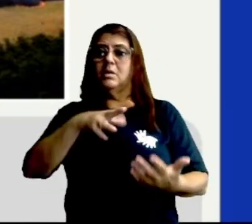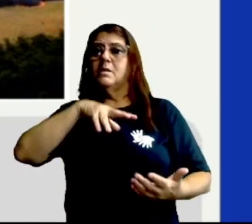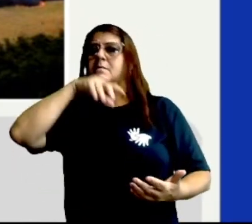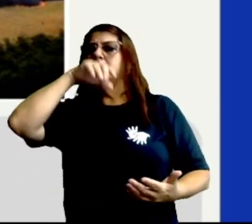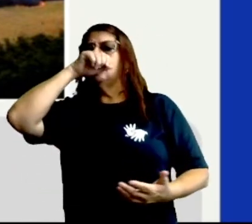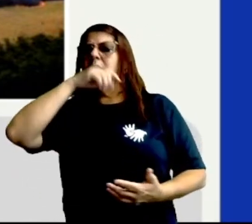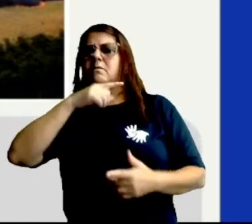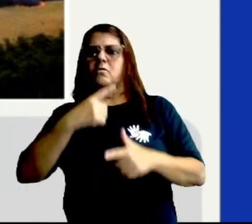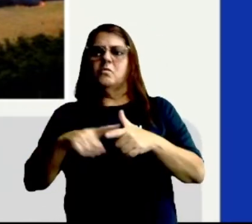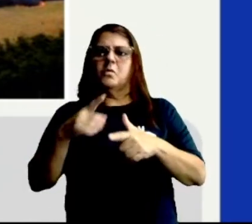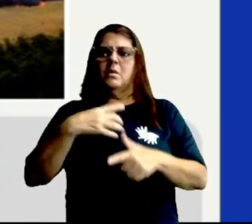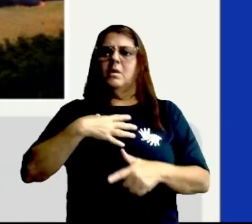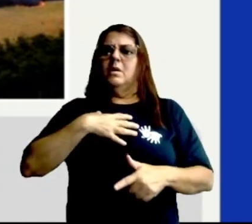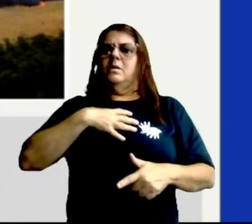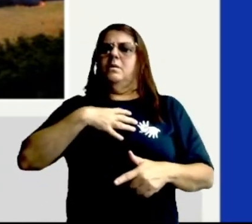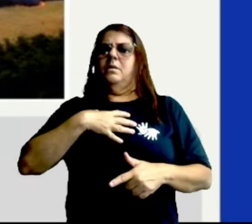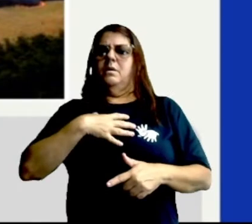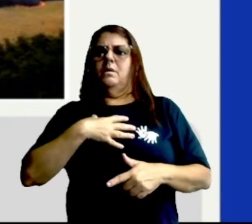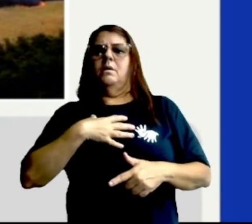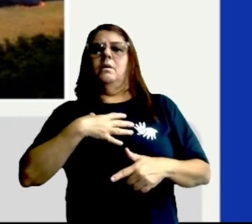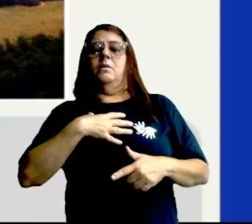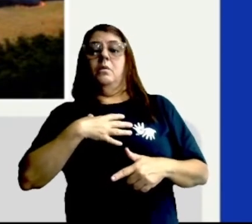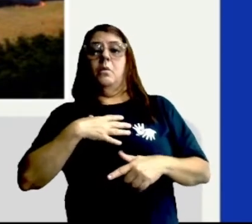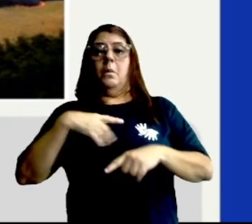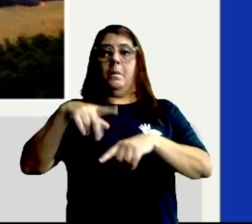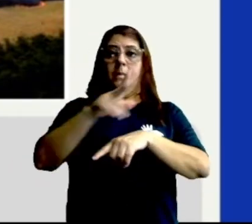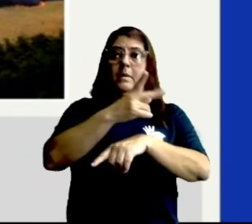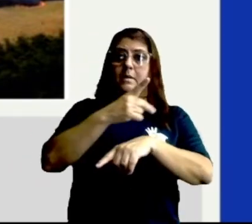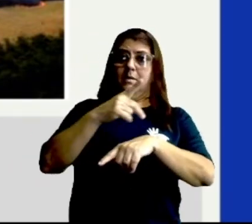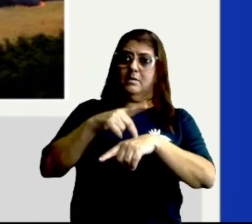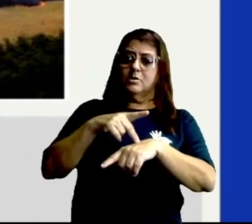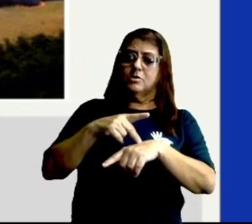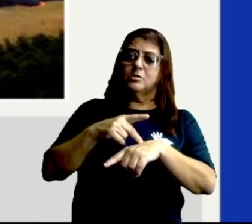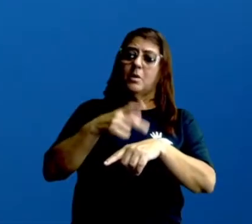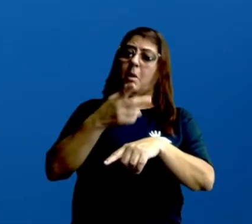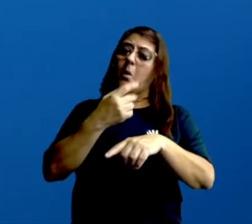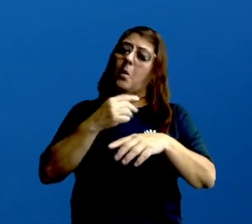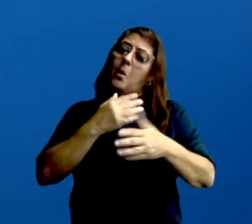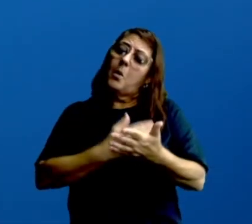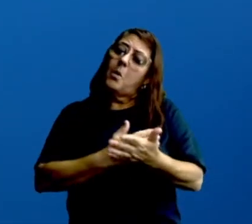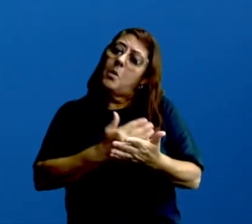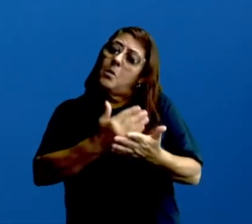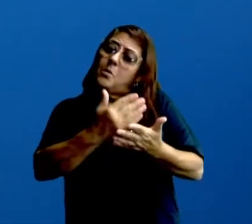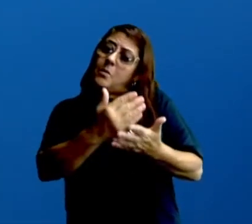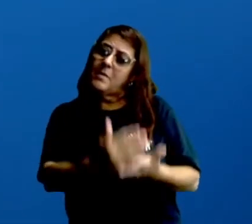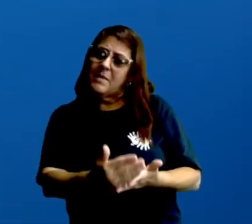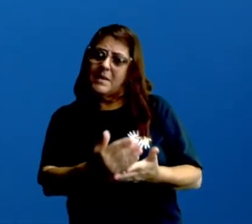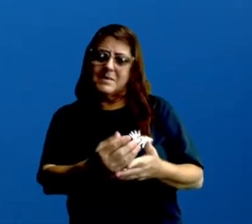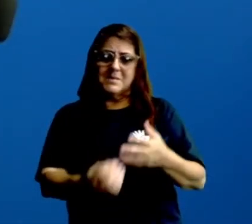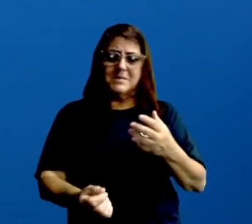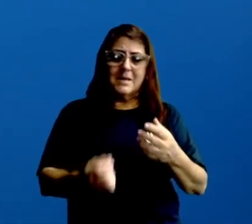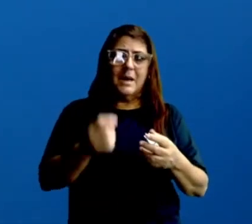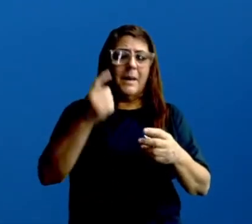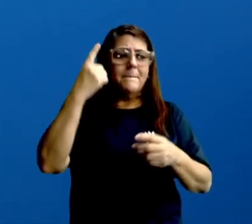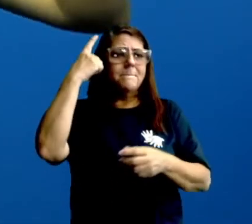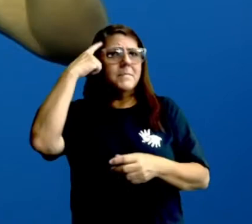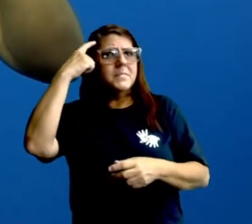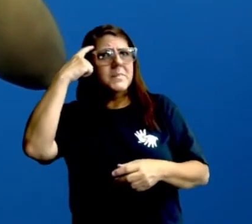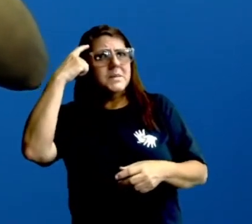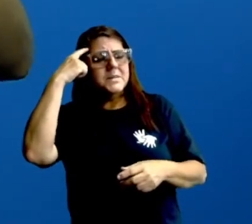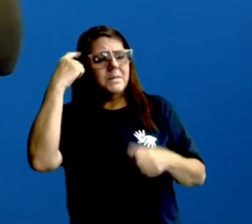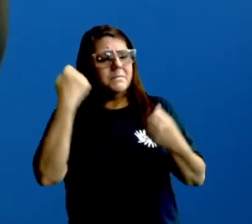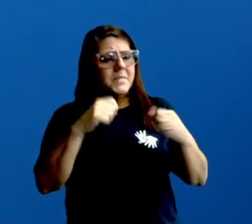fumaças a gente vai percebendo como nosso país eles começam a ter essa prática né então vou queimar um mato uma